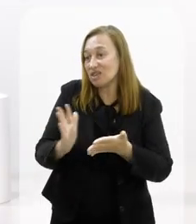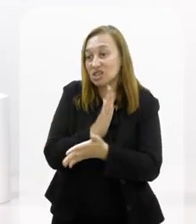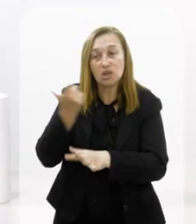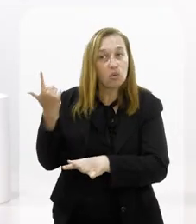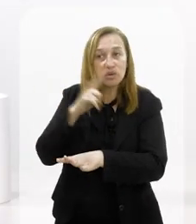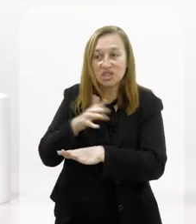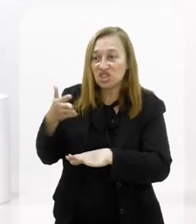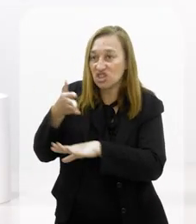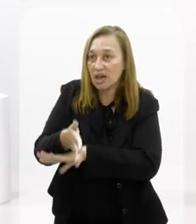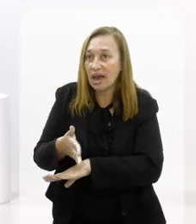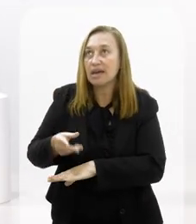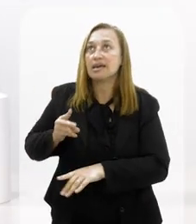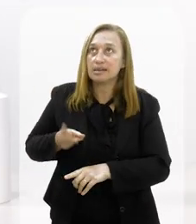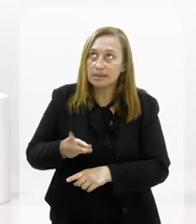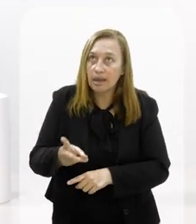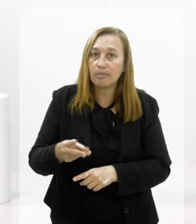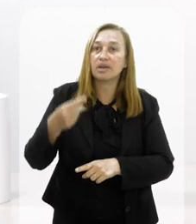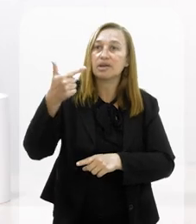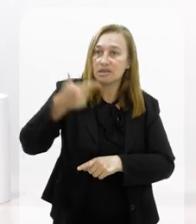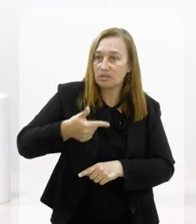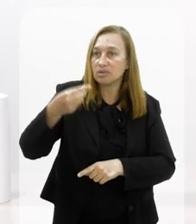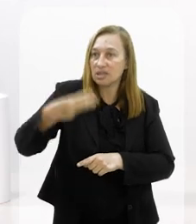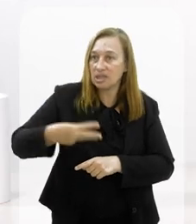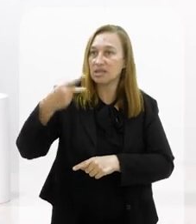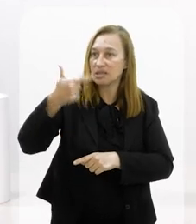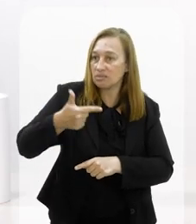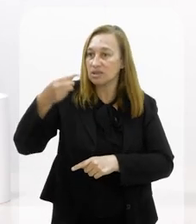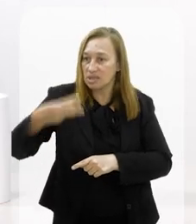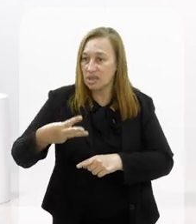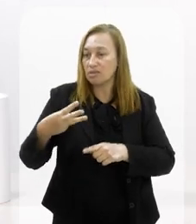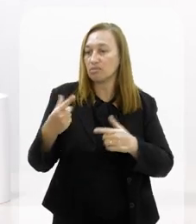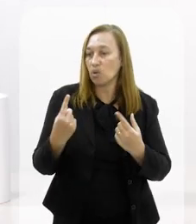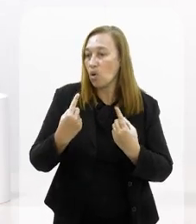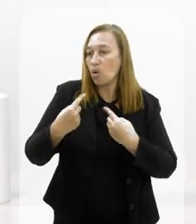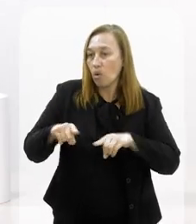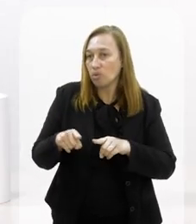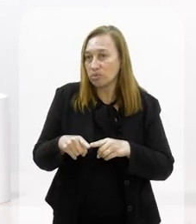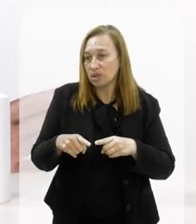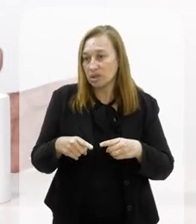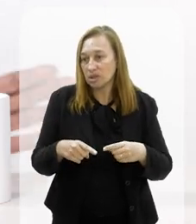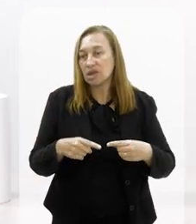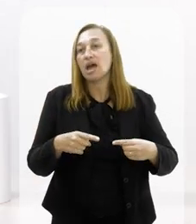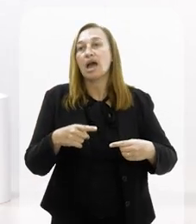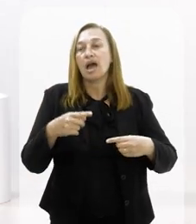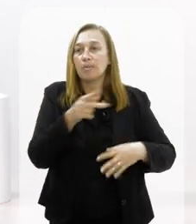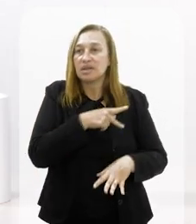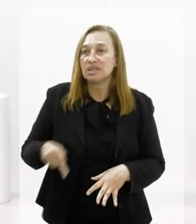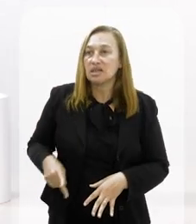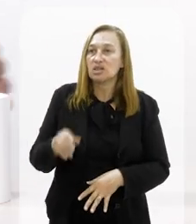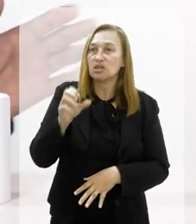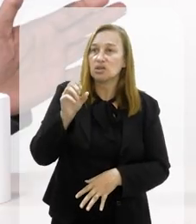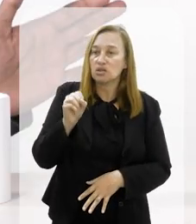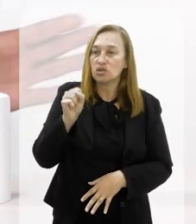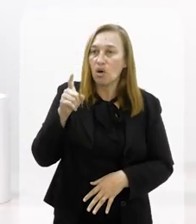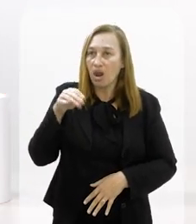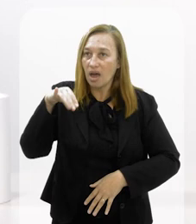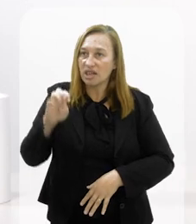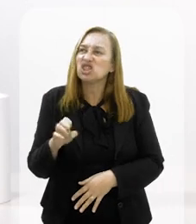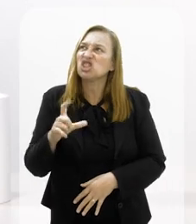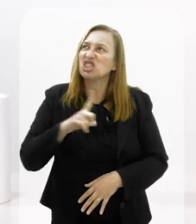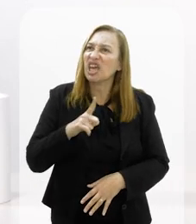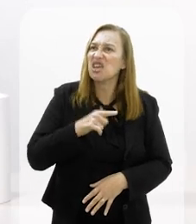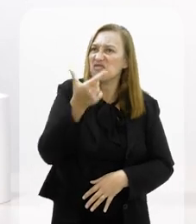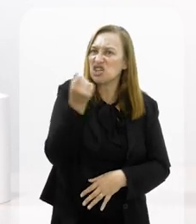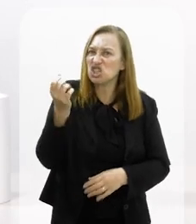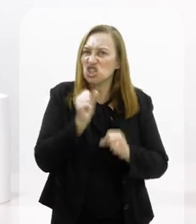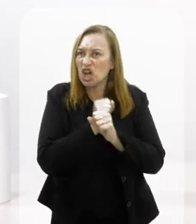ela chegasse lá e ela tava sempre segundo terceiro segundo terceiro sempre muito competitiva na gestão da presidente Solange sei lá tem 20 anos de